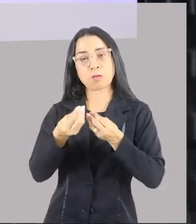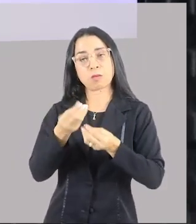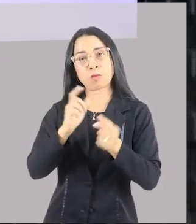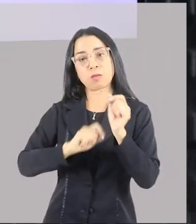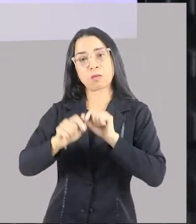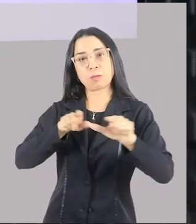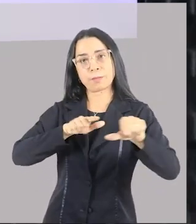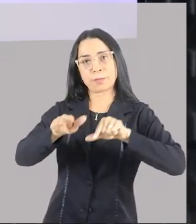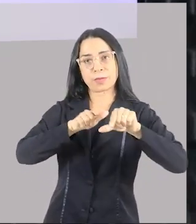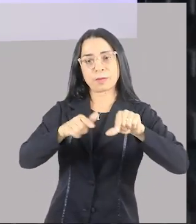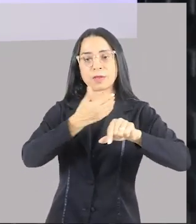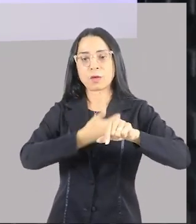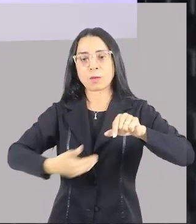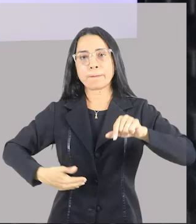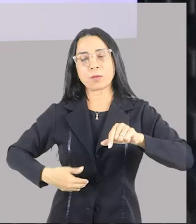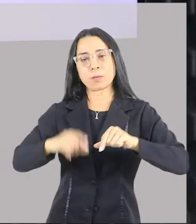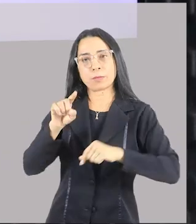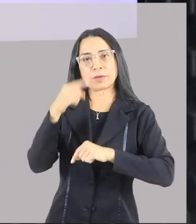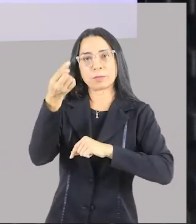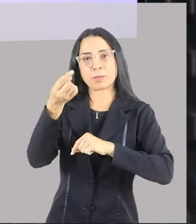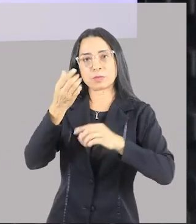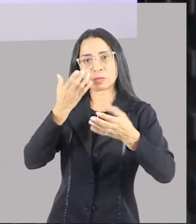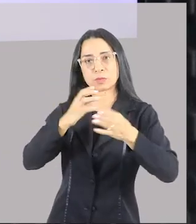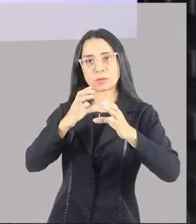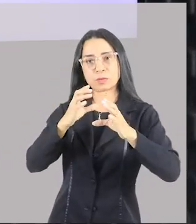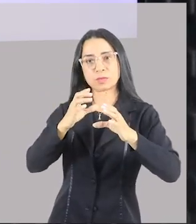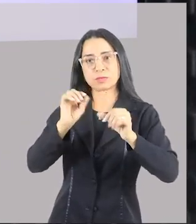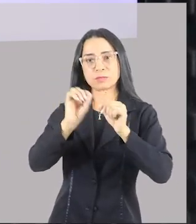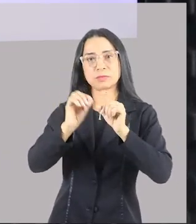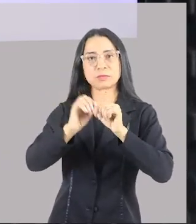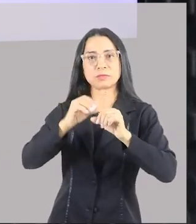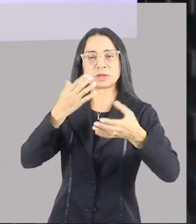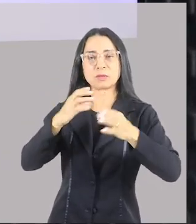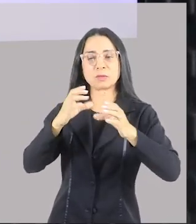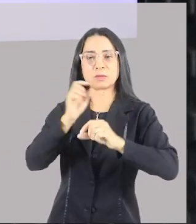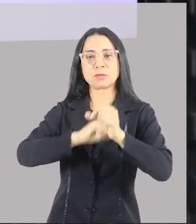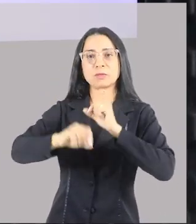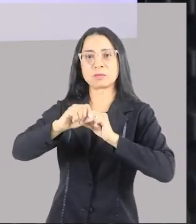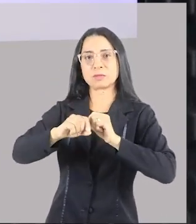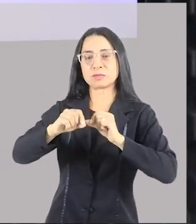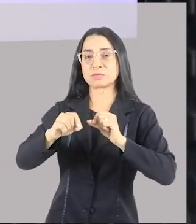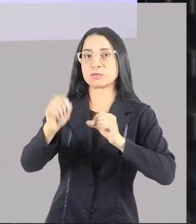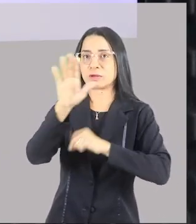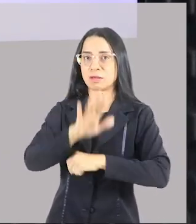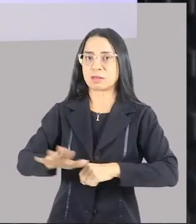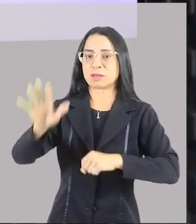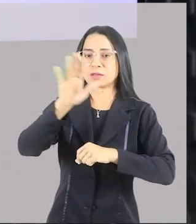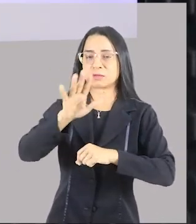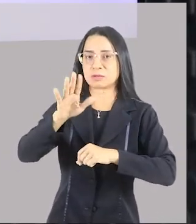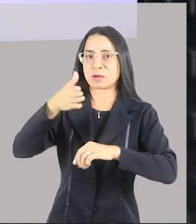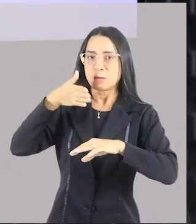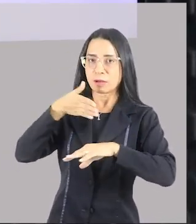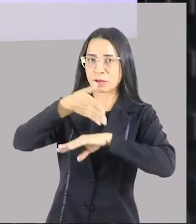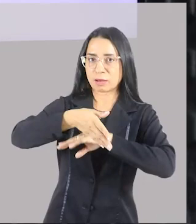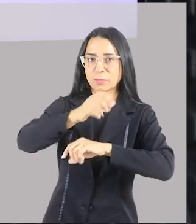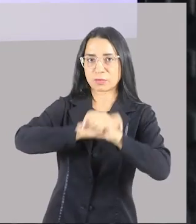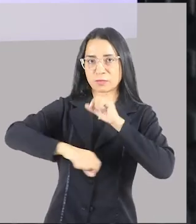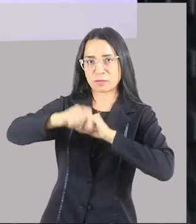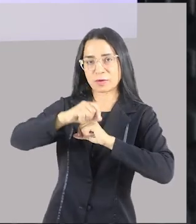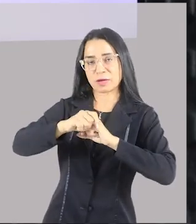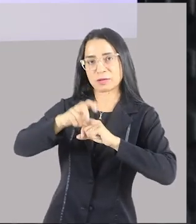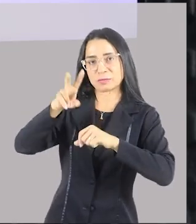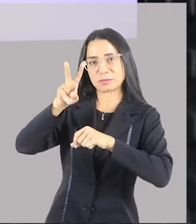concurso. Você vai fazer o concurso nacional unificado, o Enem dos concursos, será aprovado dentro das